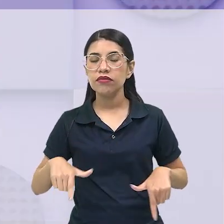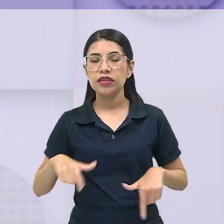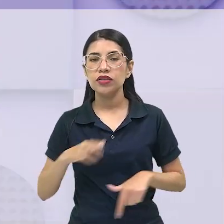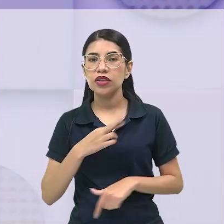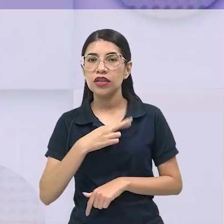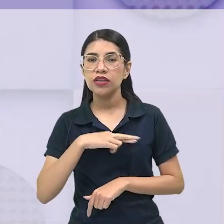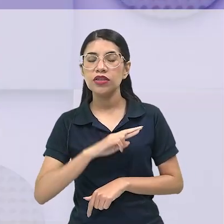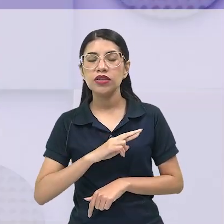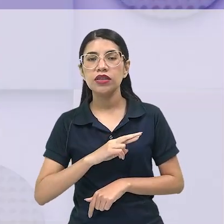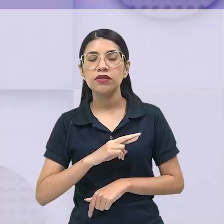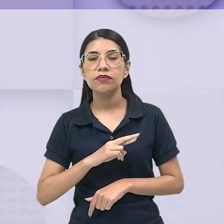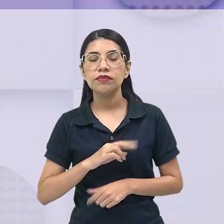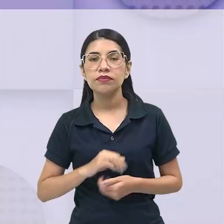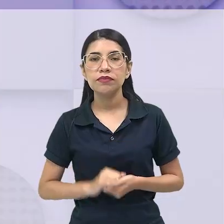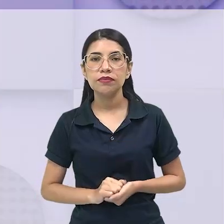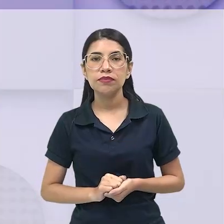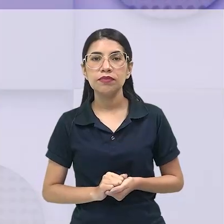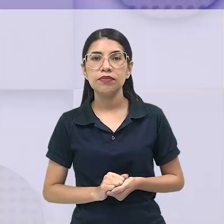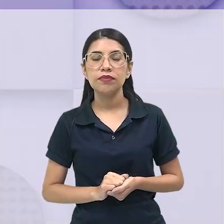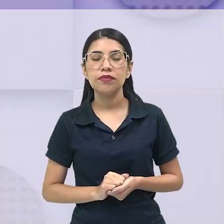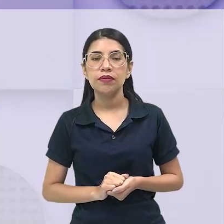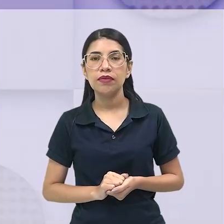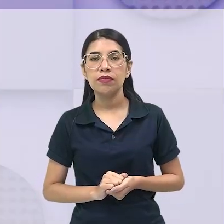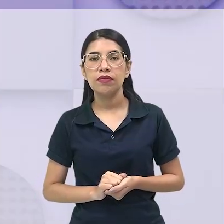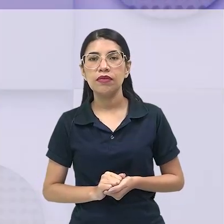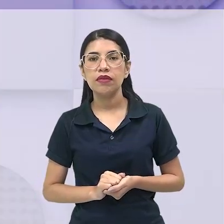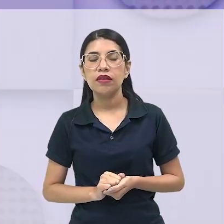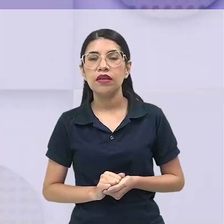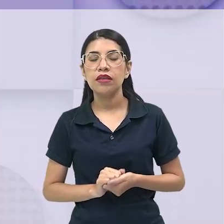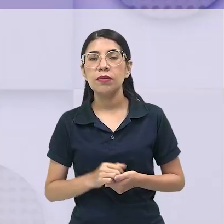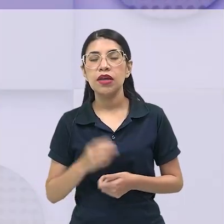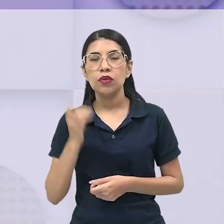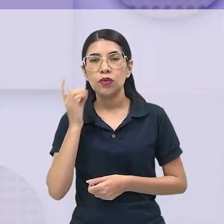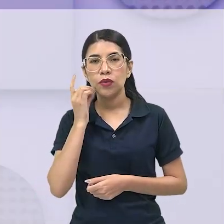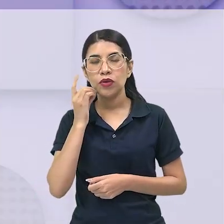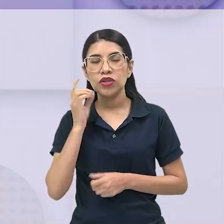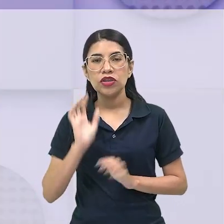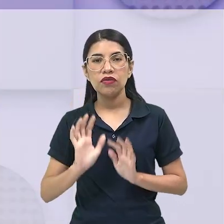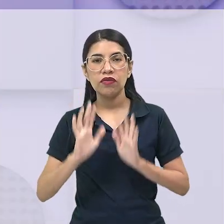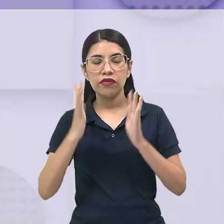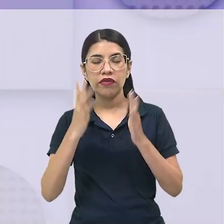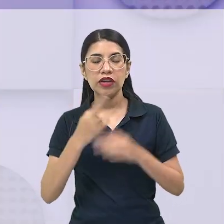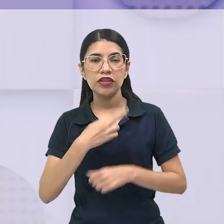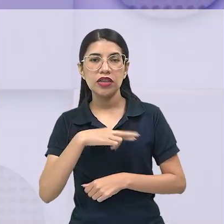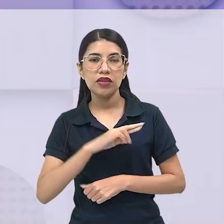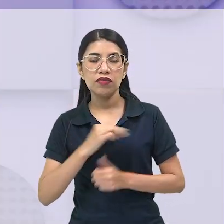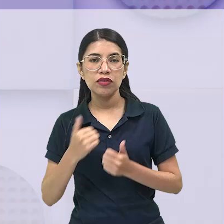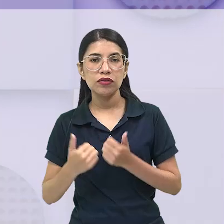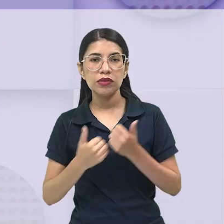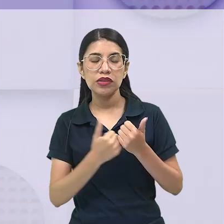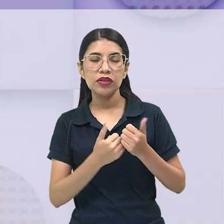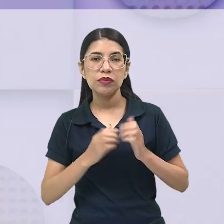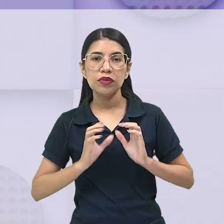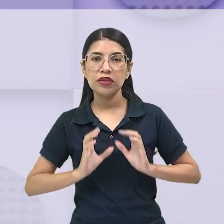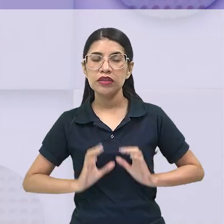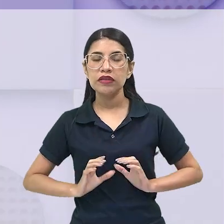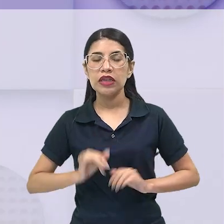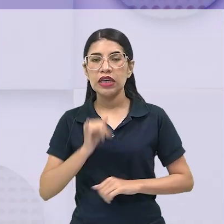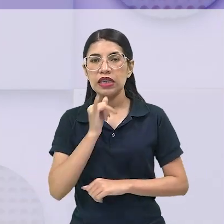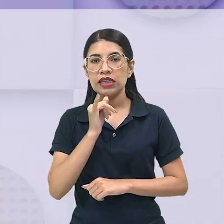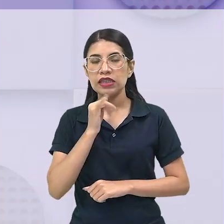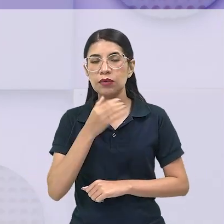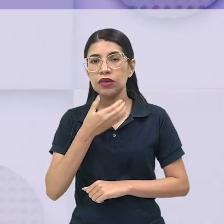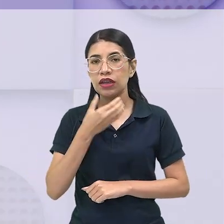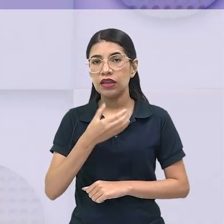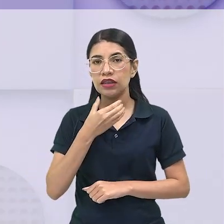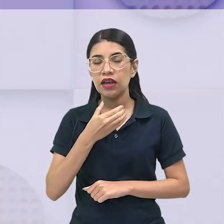que um dos mais laicos do mundo. Os dias religiosos, o pessoal substituiu por dias civis. Natal se chama